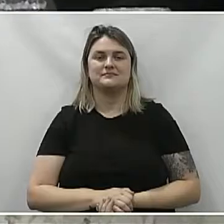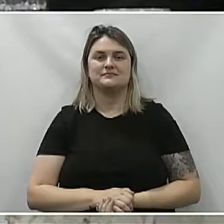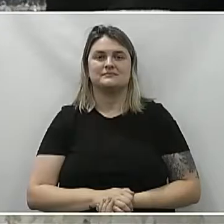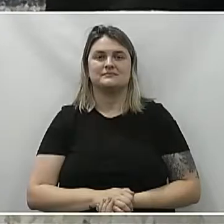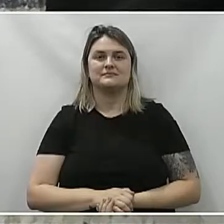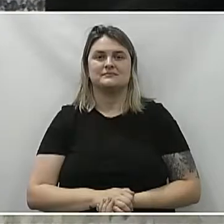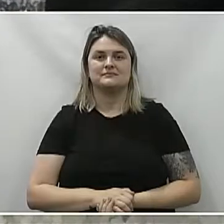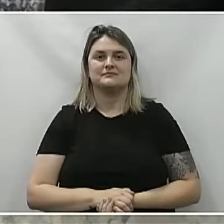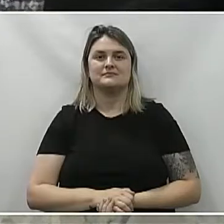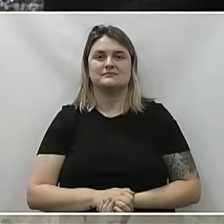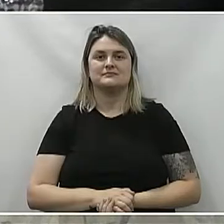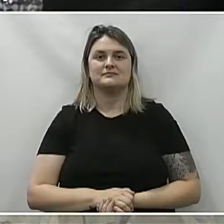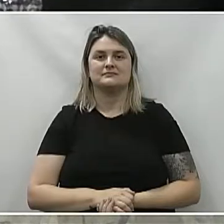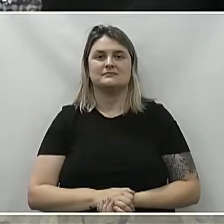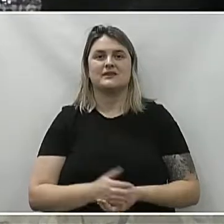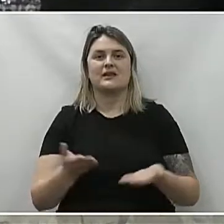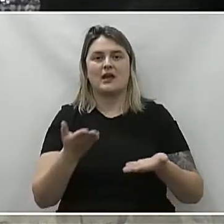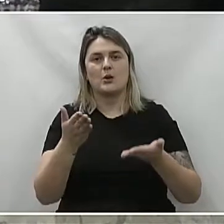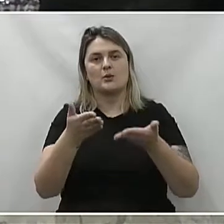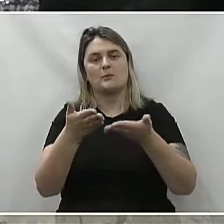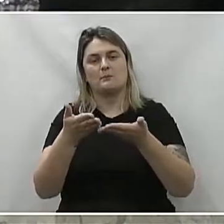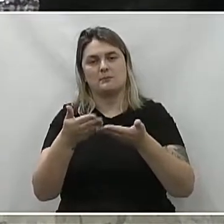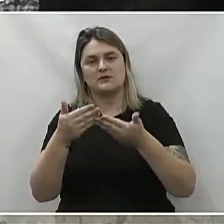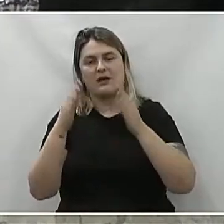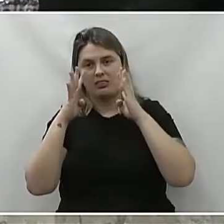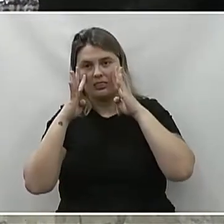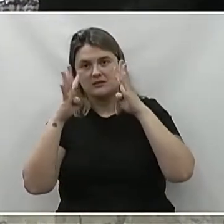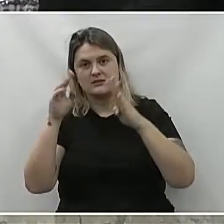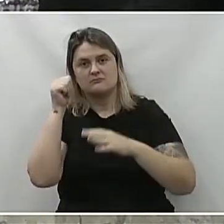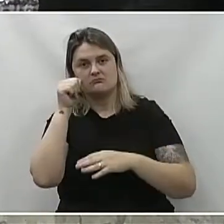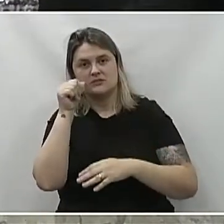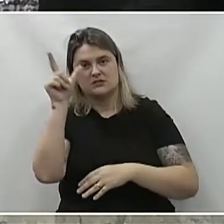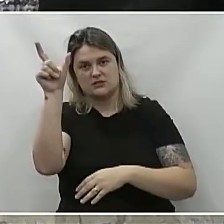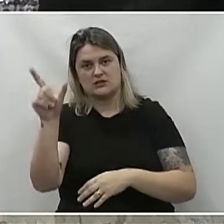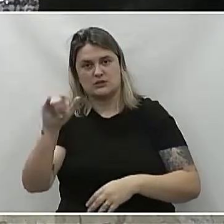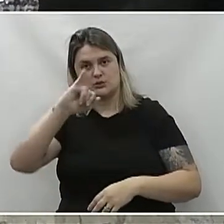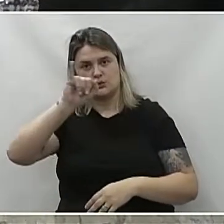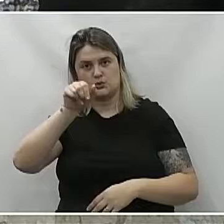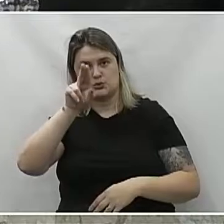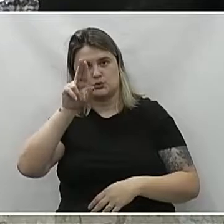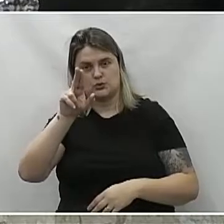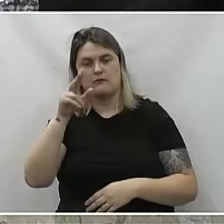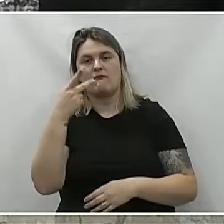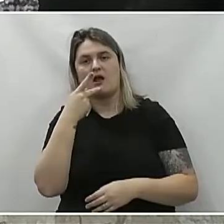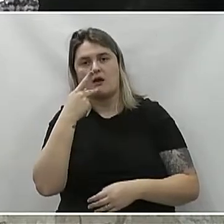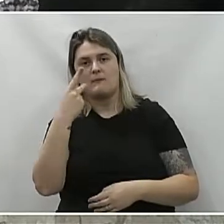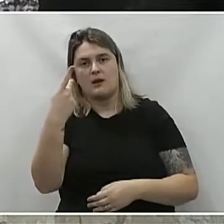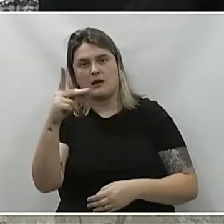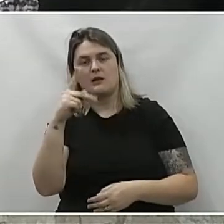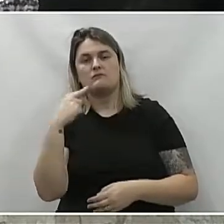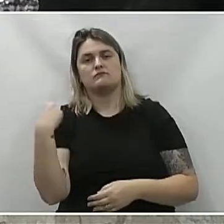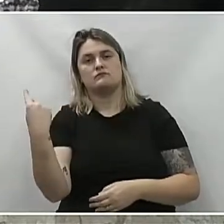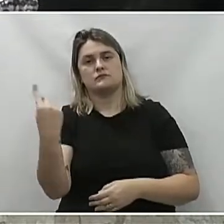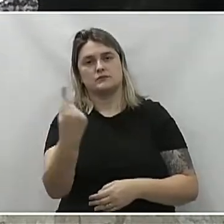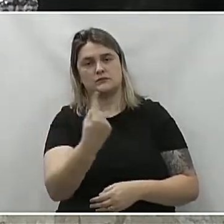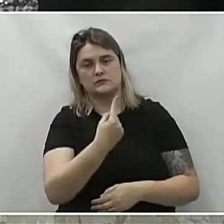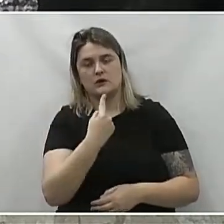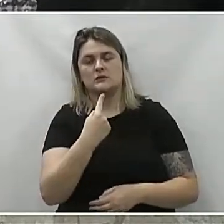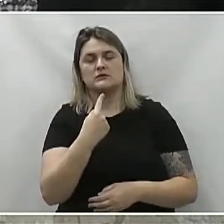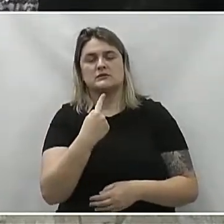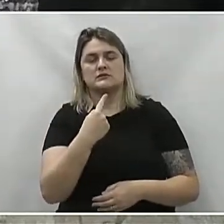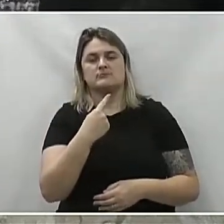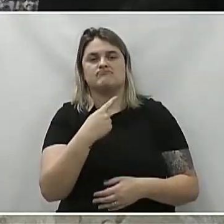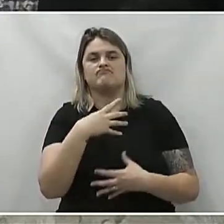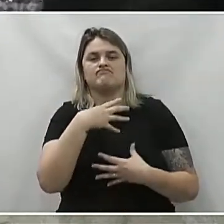Quero me direcionar à Juliana, que está aqui essa noite, dizer para ela que a gente é